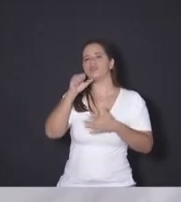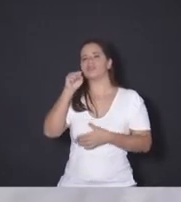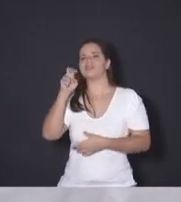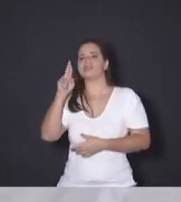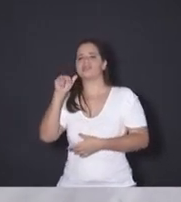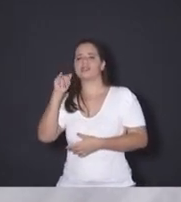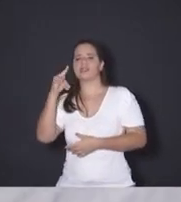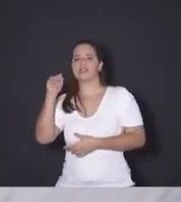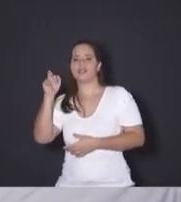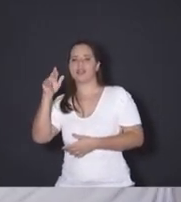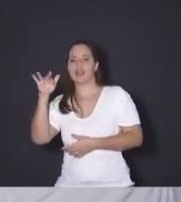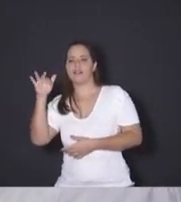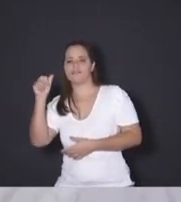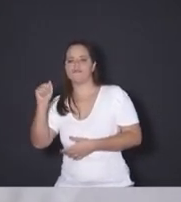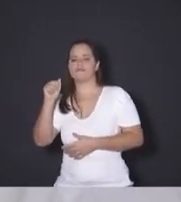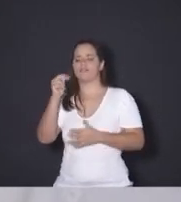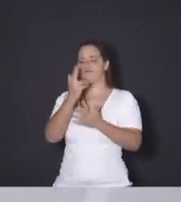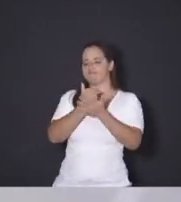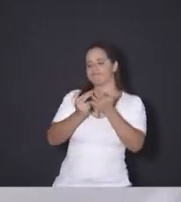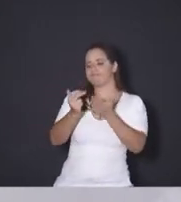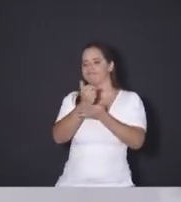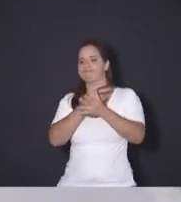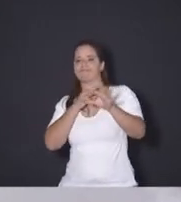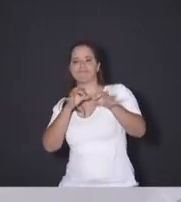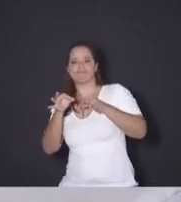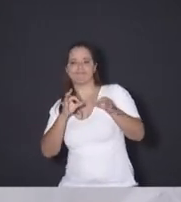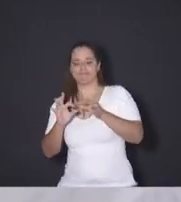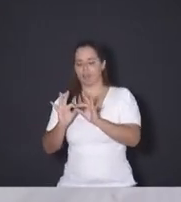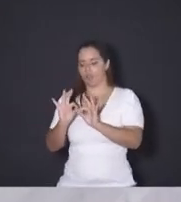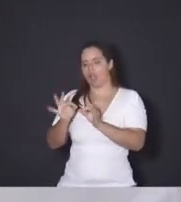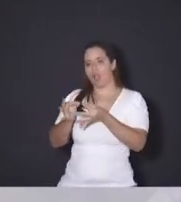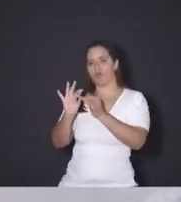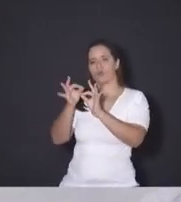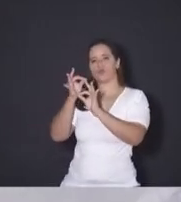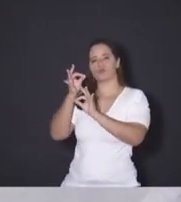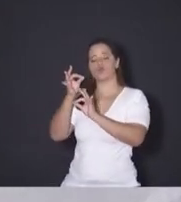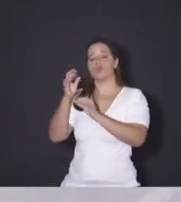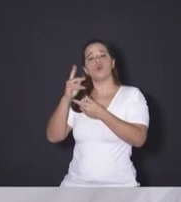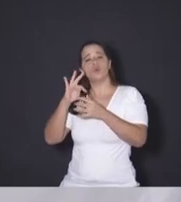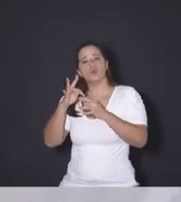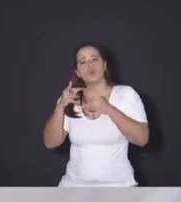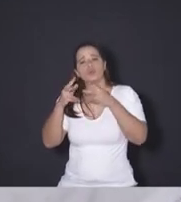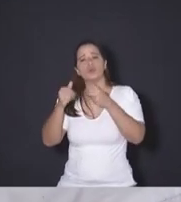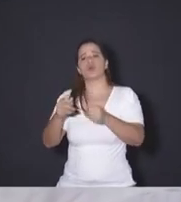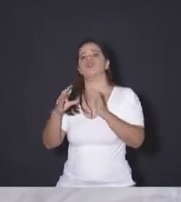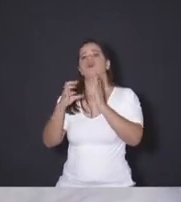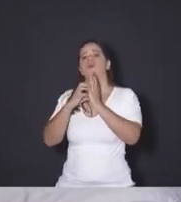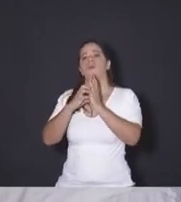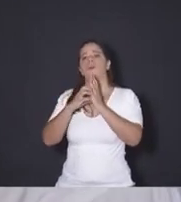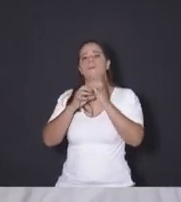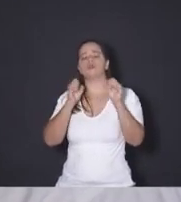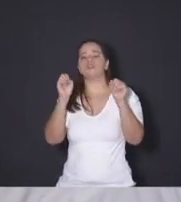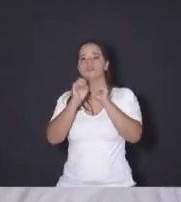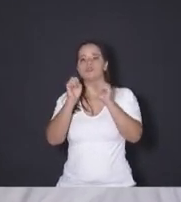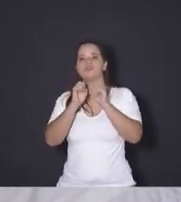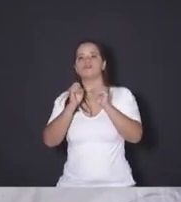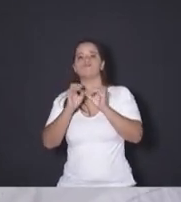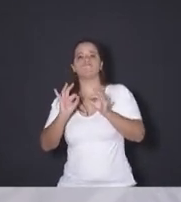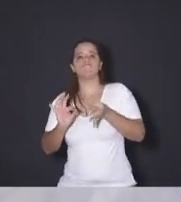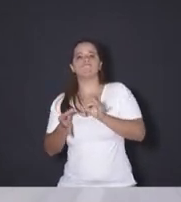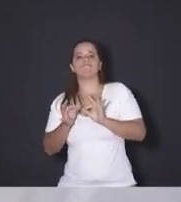é alegorias adereços a costura então toda a comunidade se mobiliza para costurar